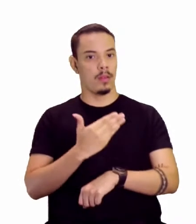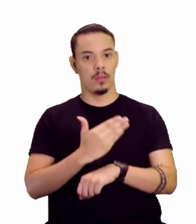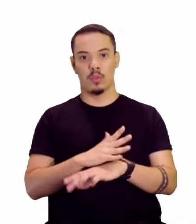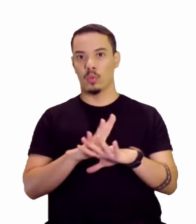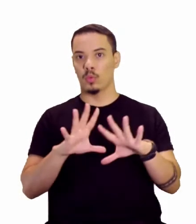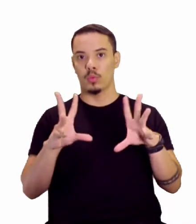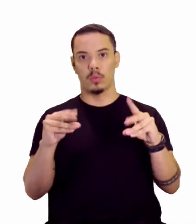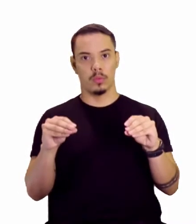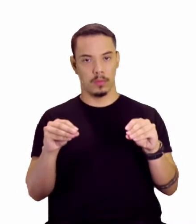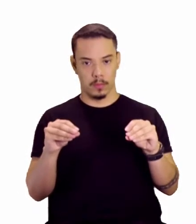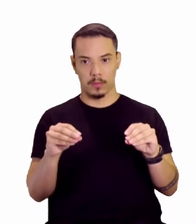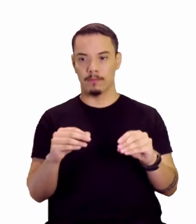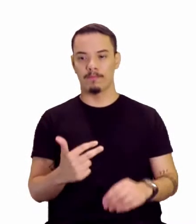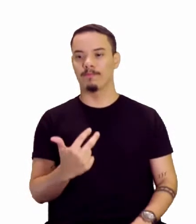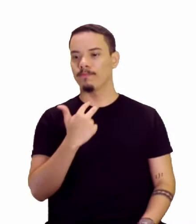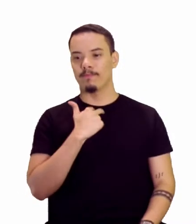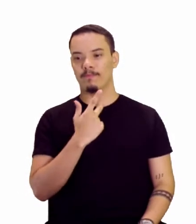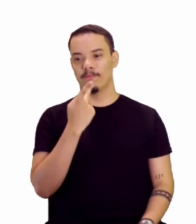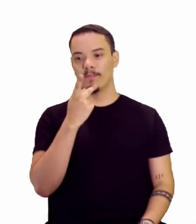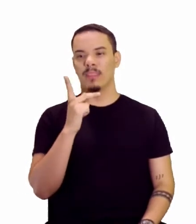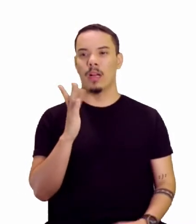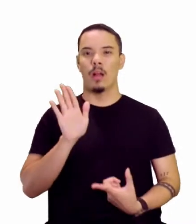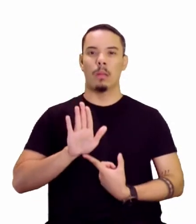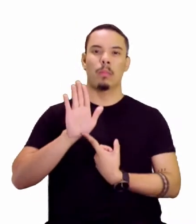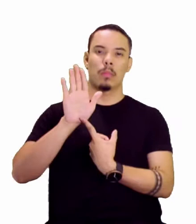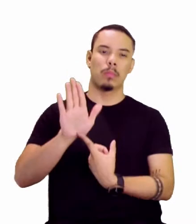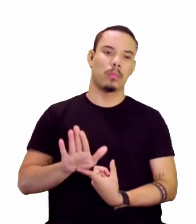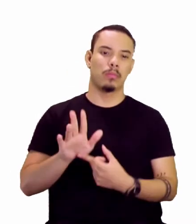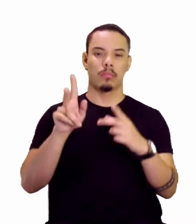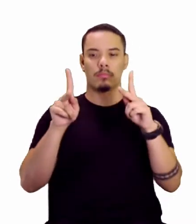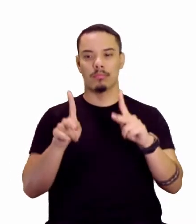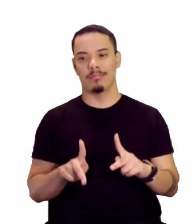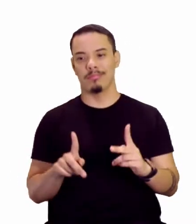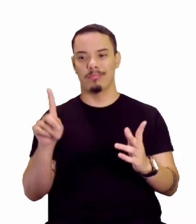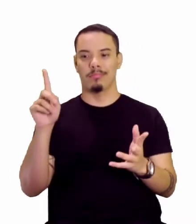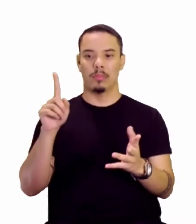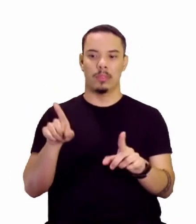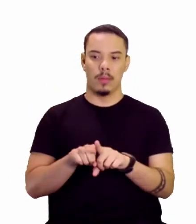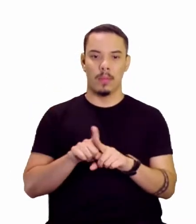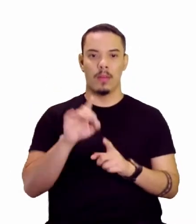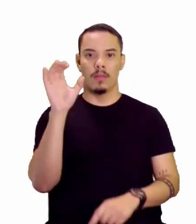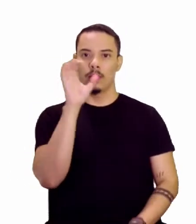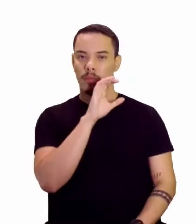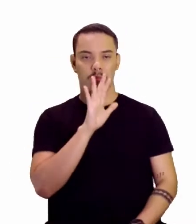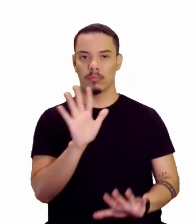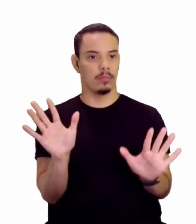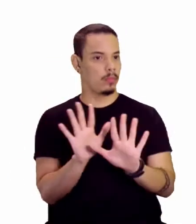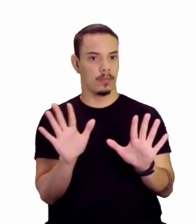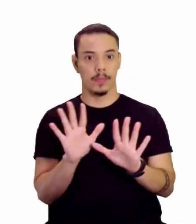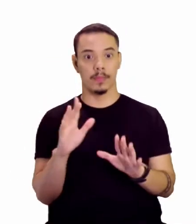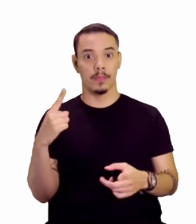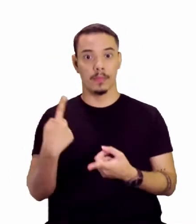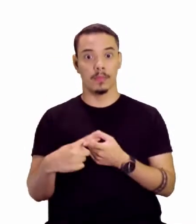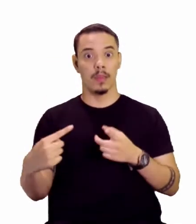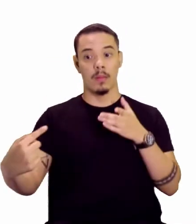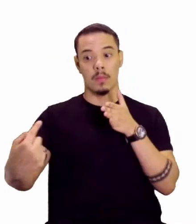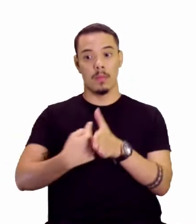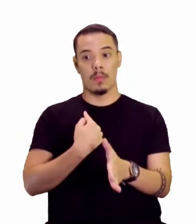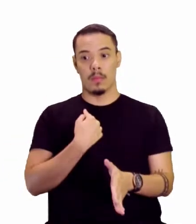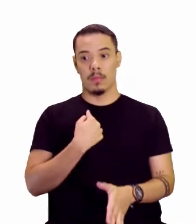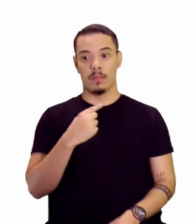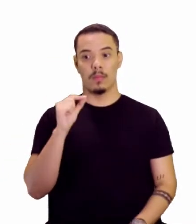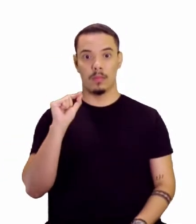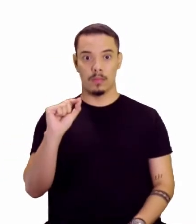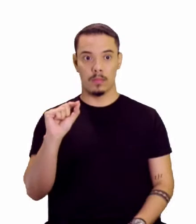gente não pode ficar, falou lá, mostrou de posição, fala de velocidade, mas a pergunta